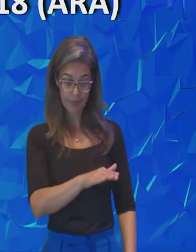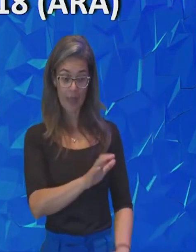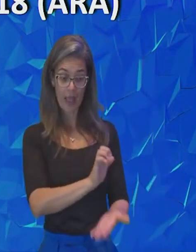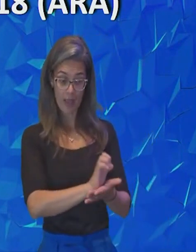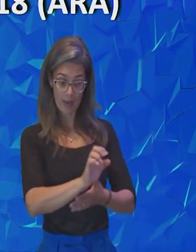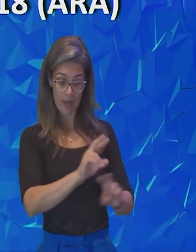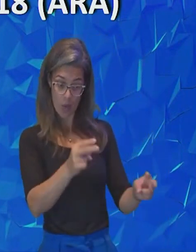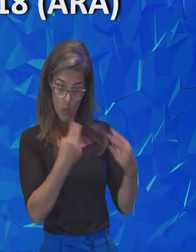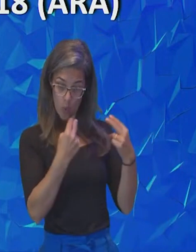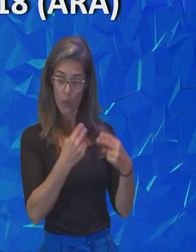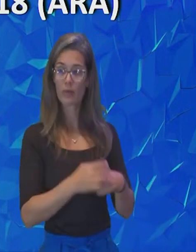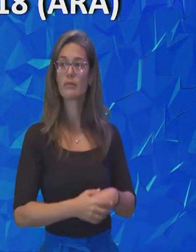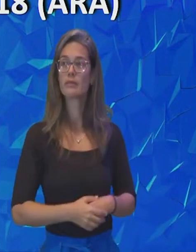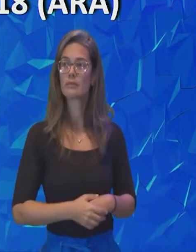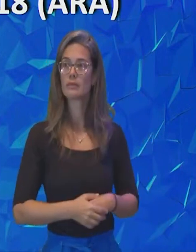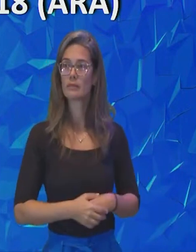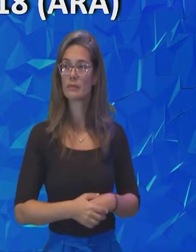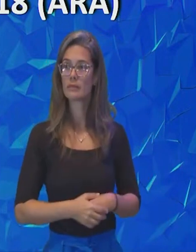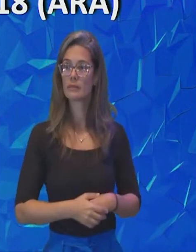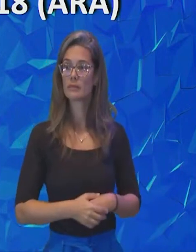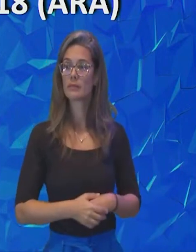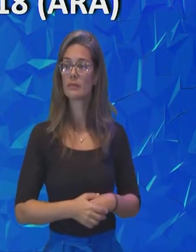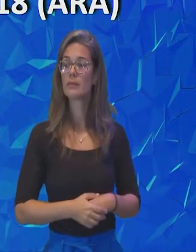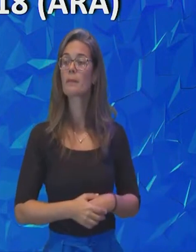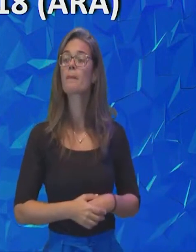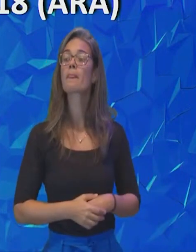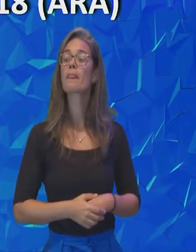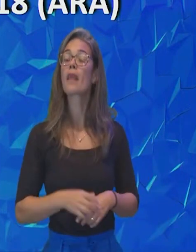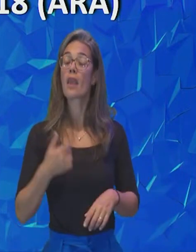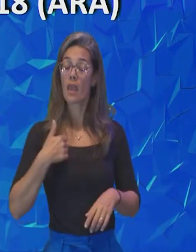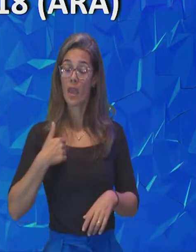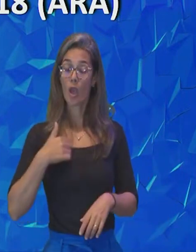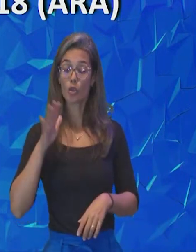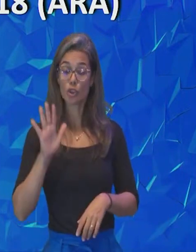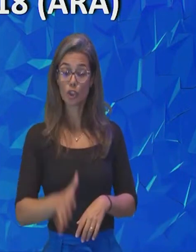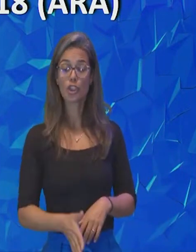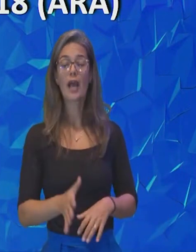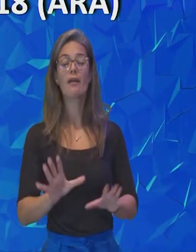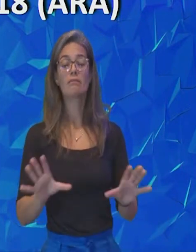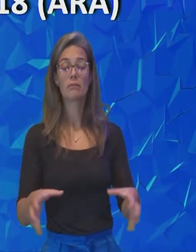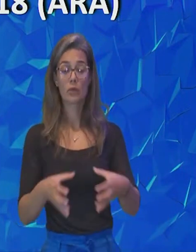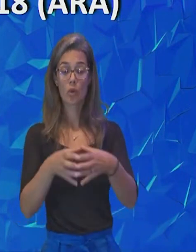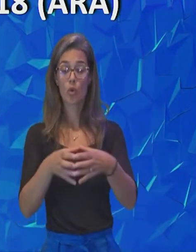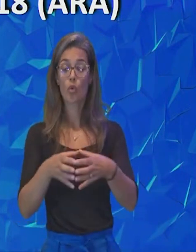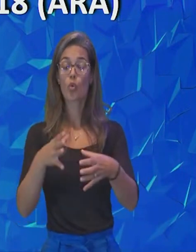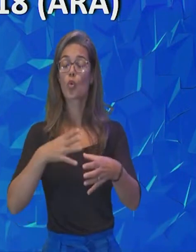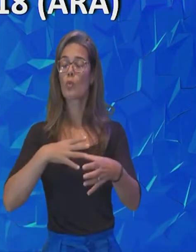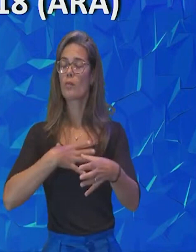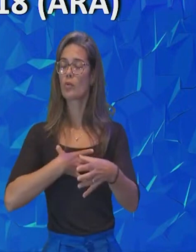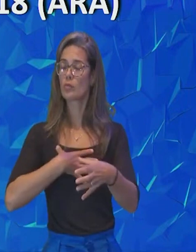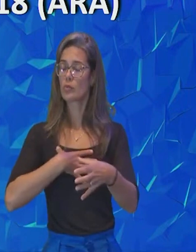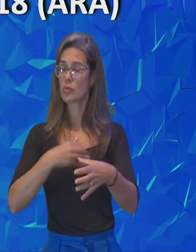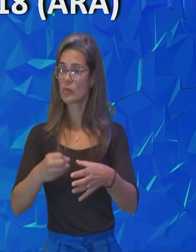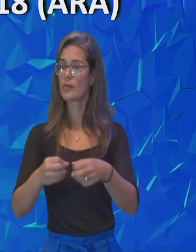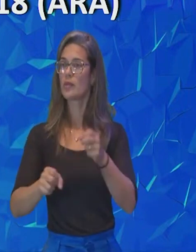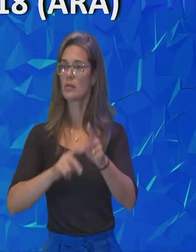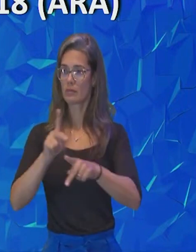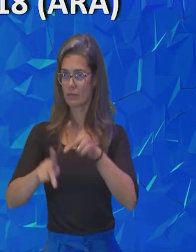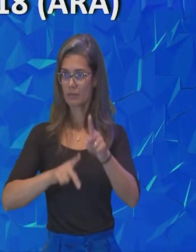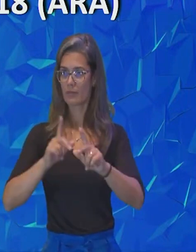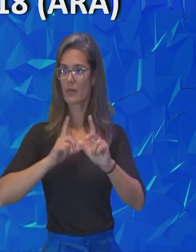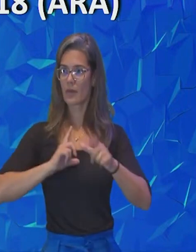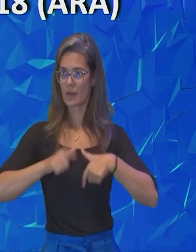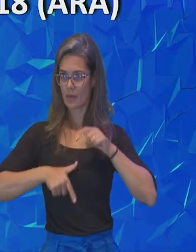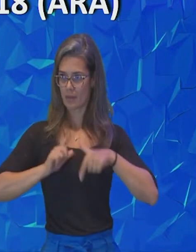também conservei em Israel 7.000, todos os joelhos que não se dobraram a Baal, e toda a boca que não